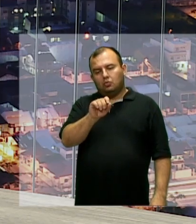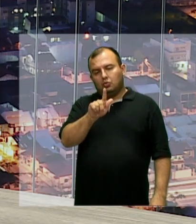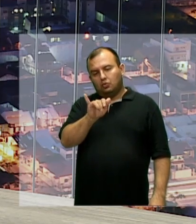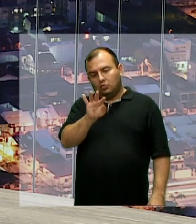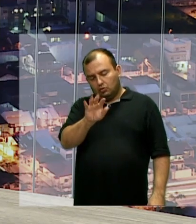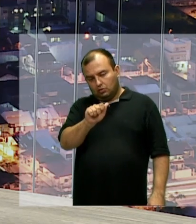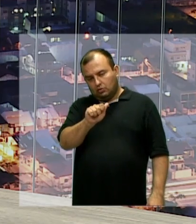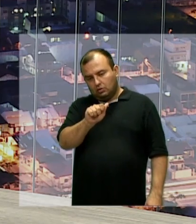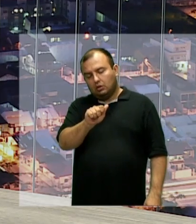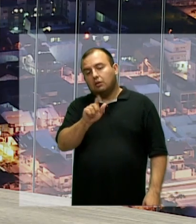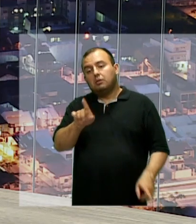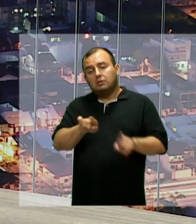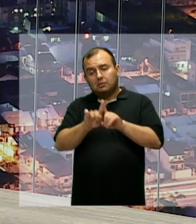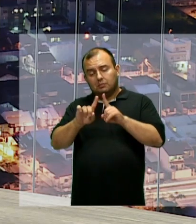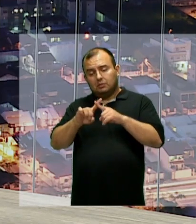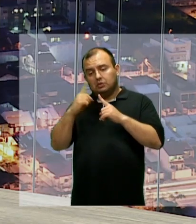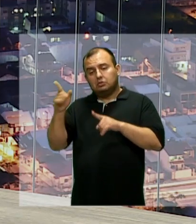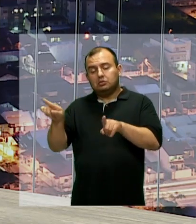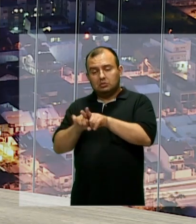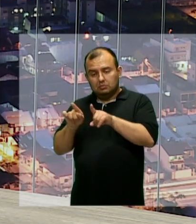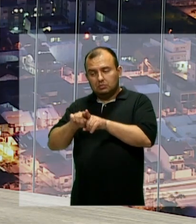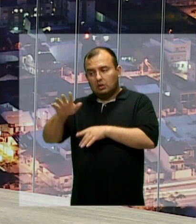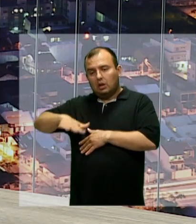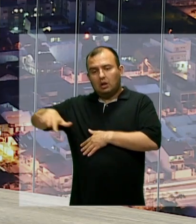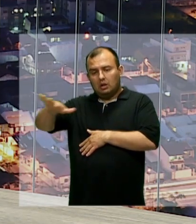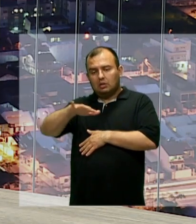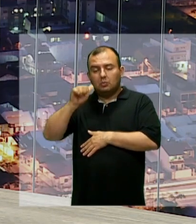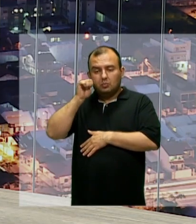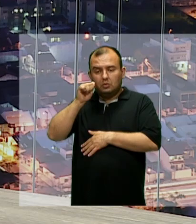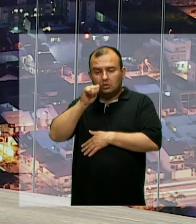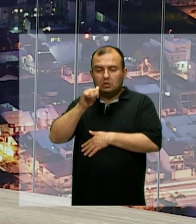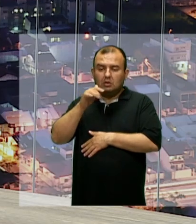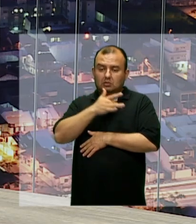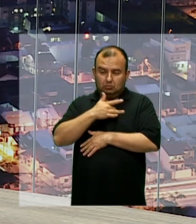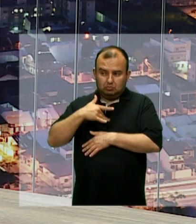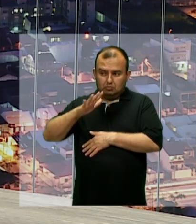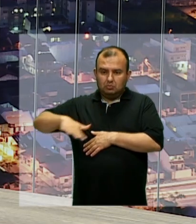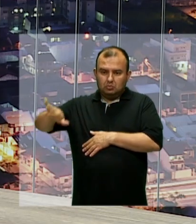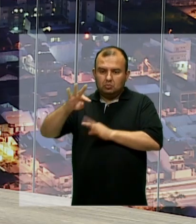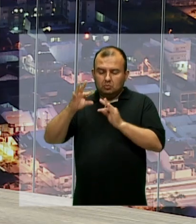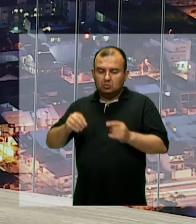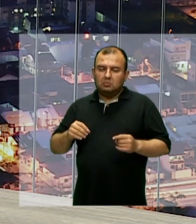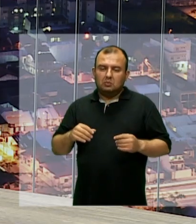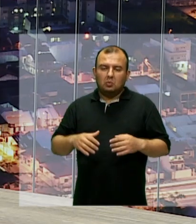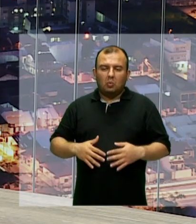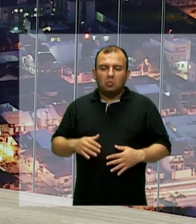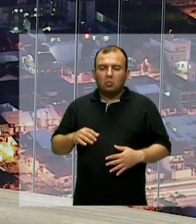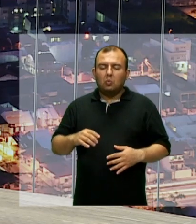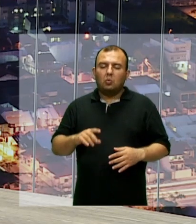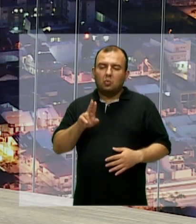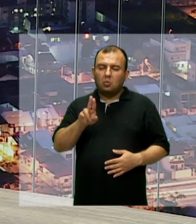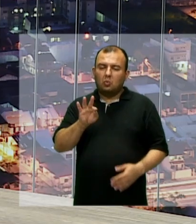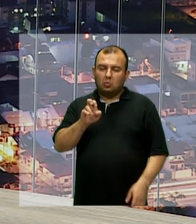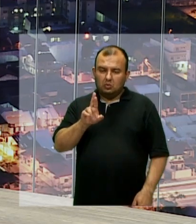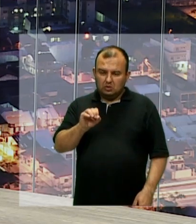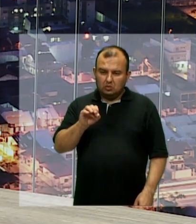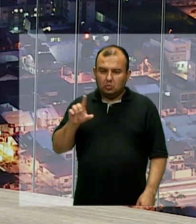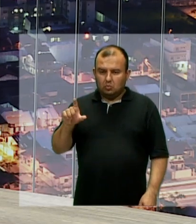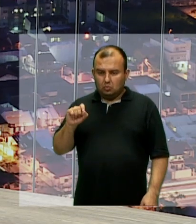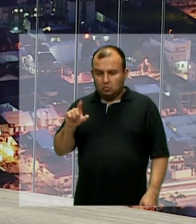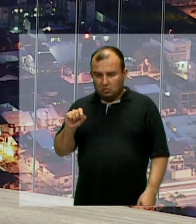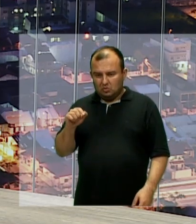mulher em geral, principalmente para o colo de útero, que tem um avanço de métodos